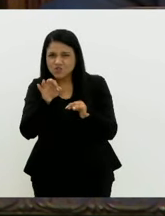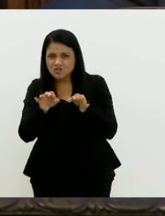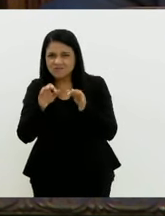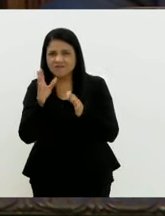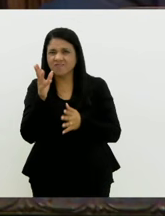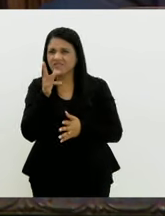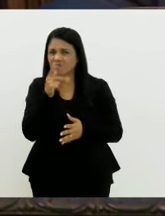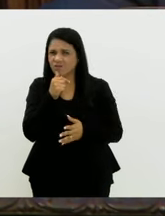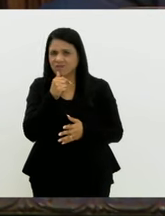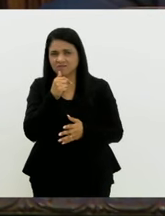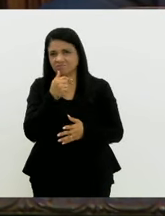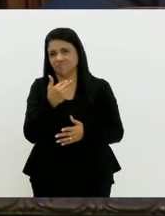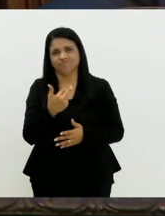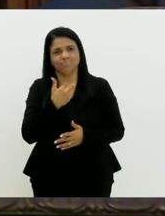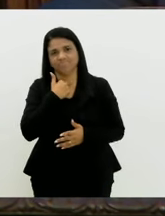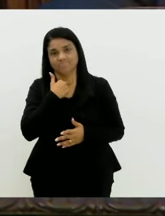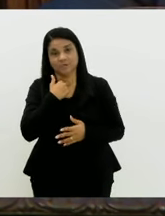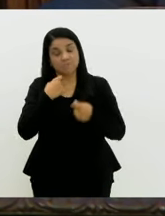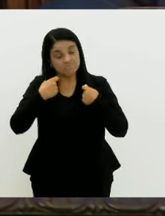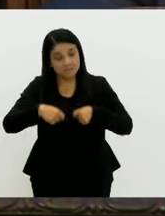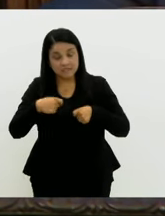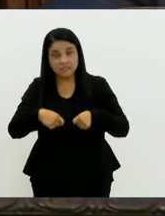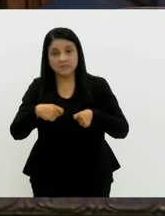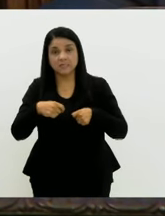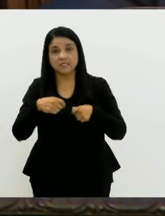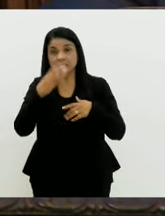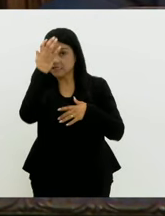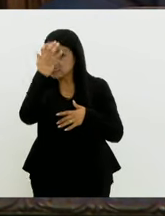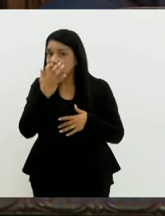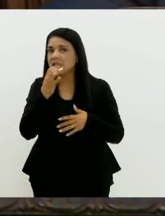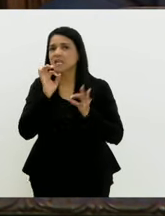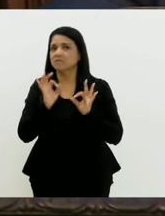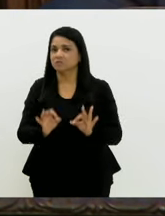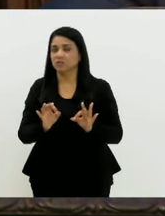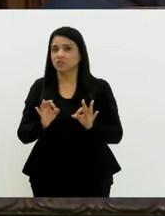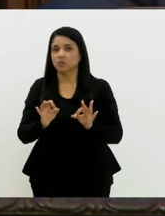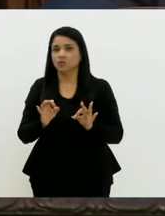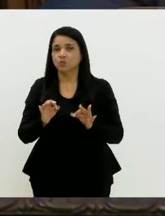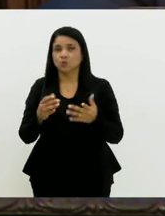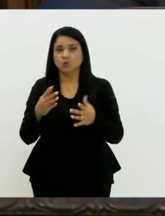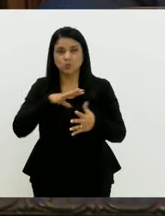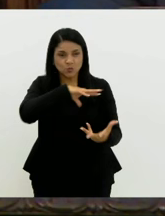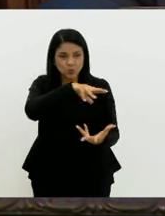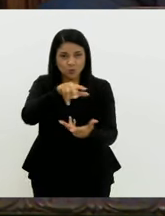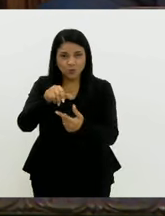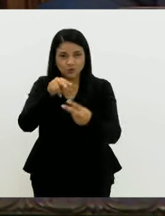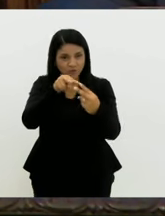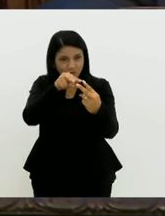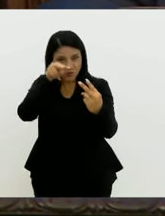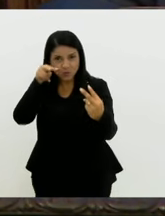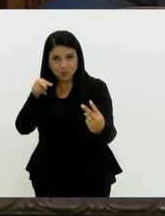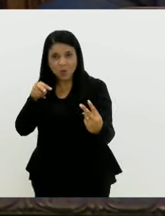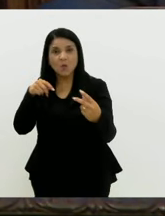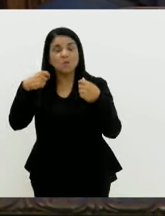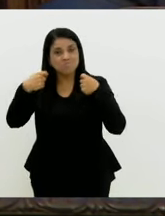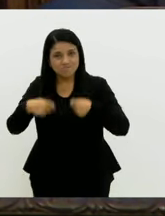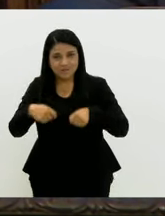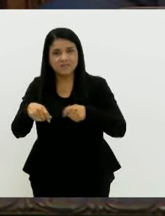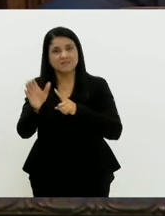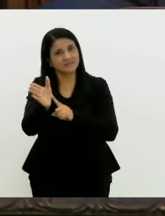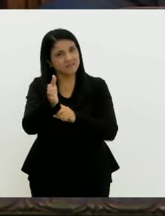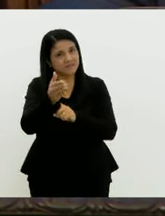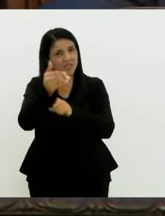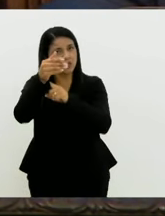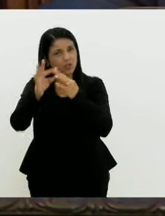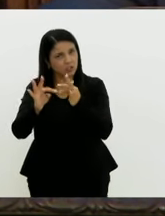ser célere. E no mundo virtual, no mundo digital, nós precisamos ter um parque tecnológico